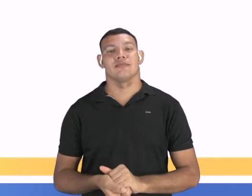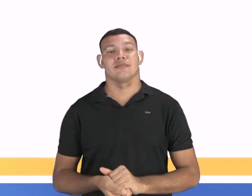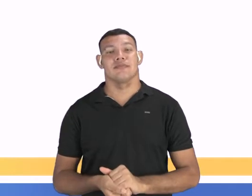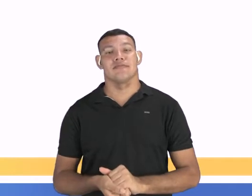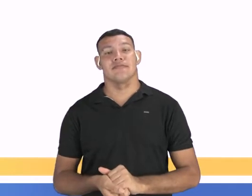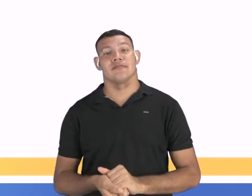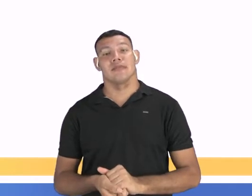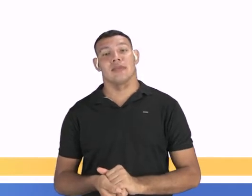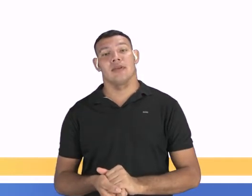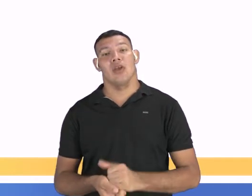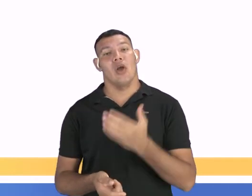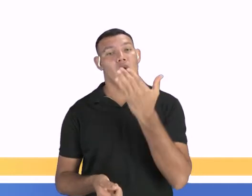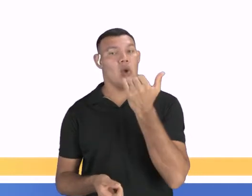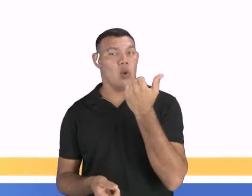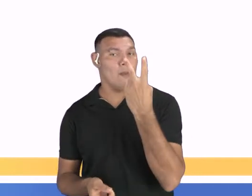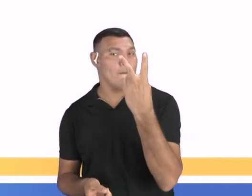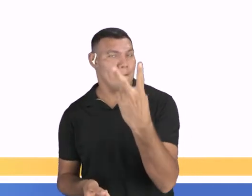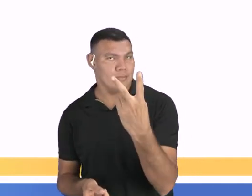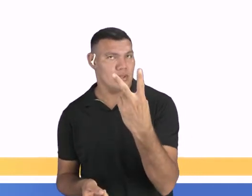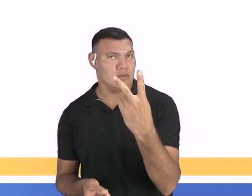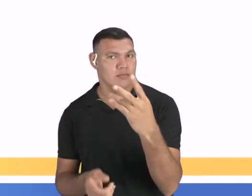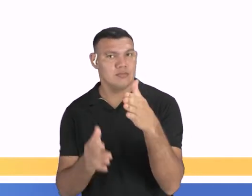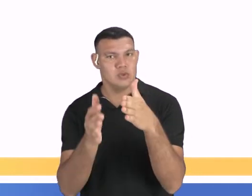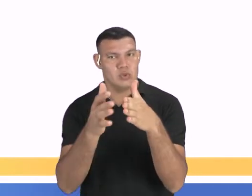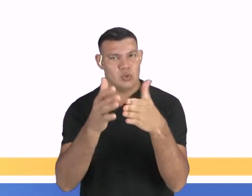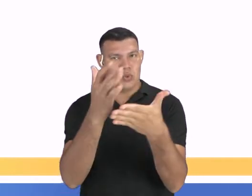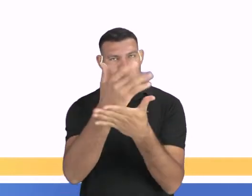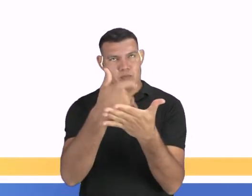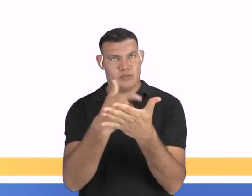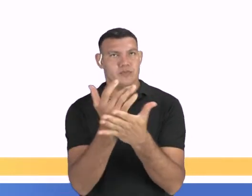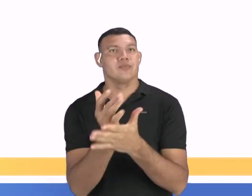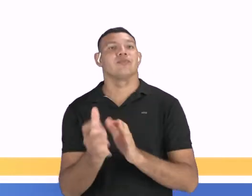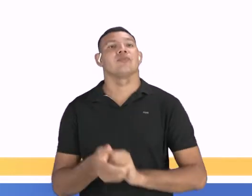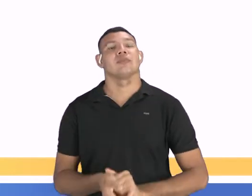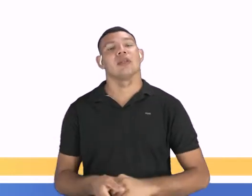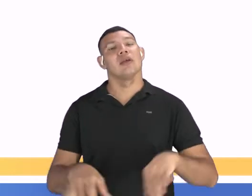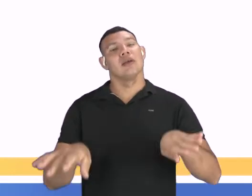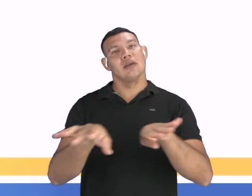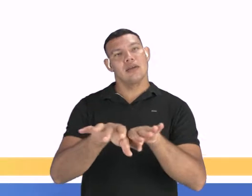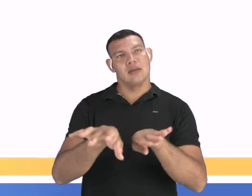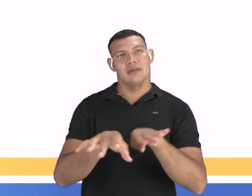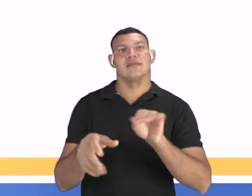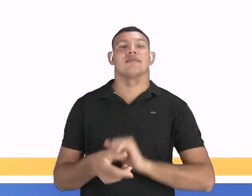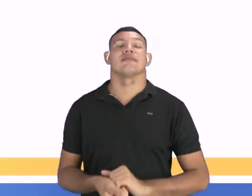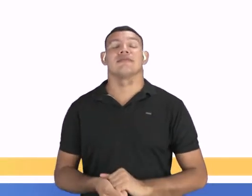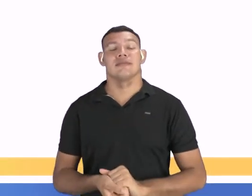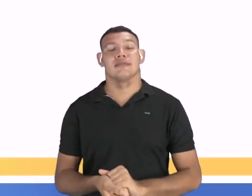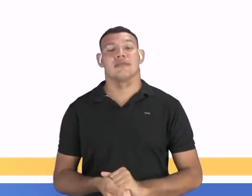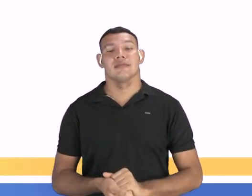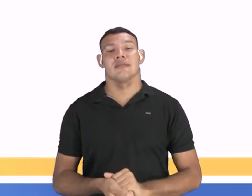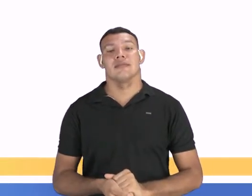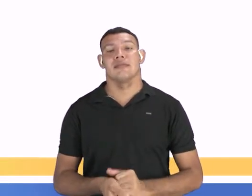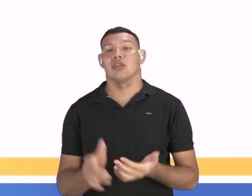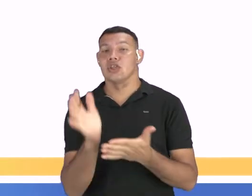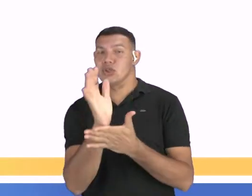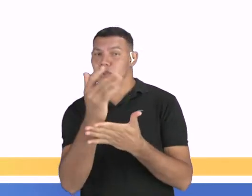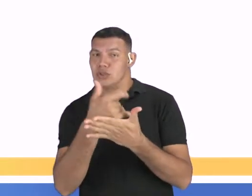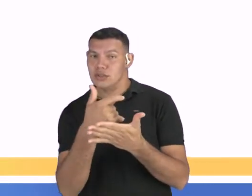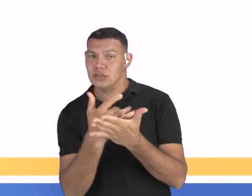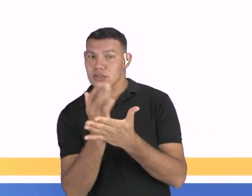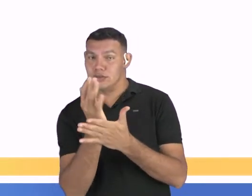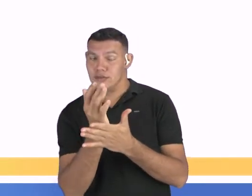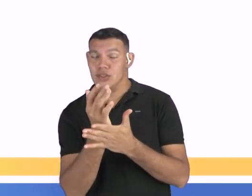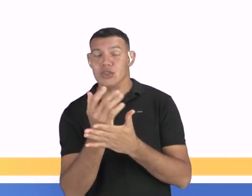pedaços. Mas ela também pode ser dividida para 12 pessoas que não estão com muita fome, Quando cada